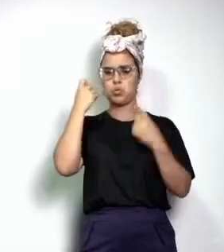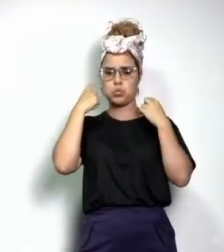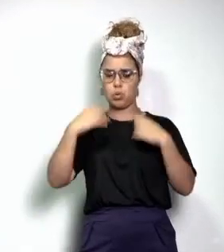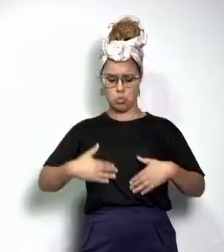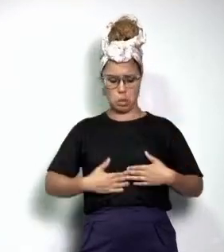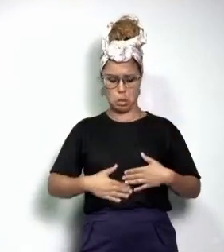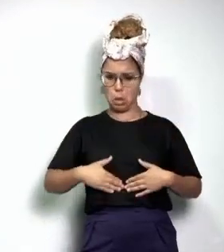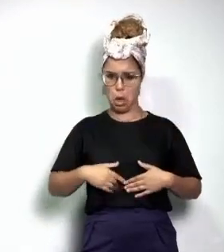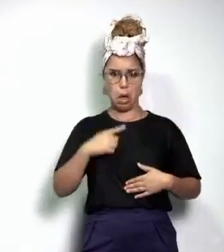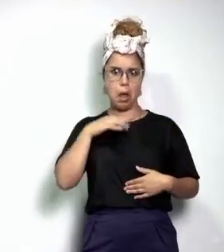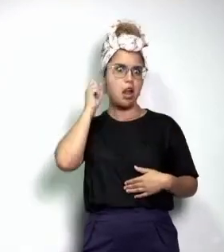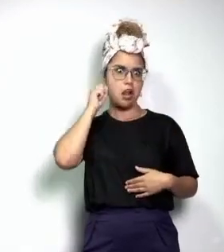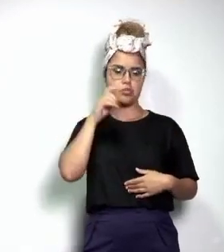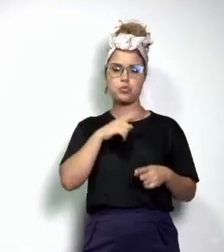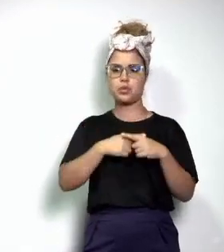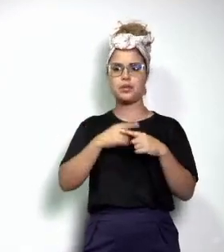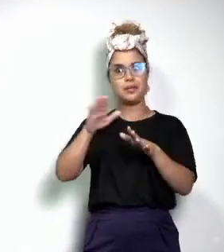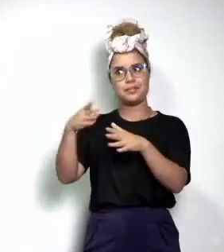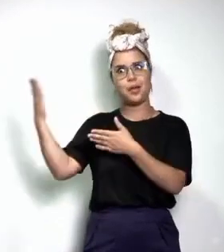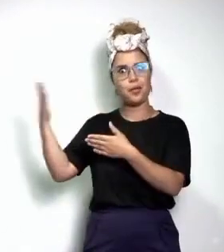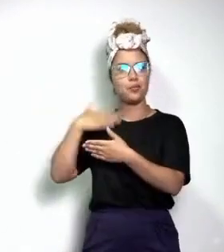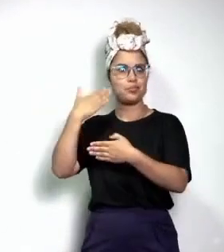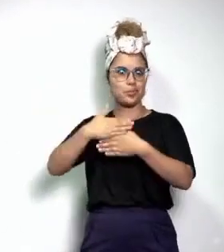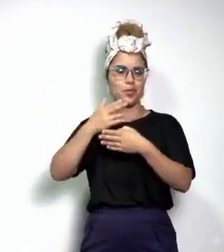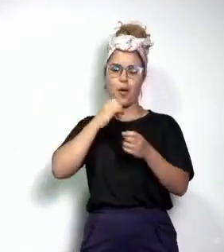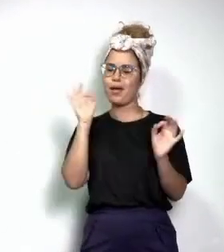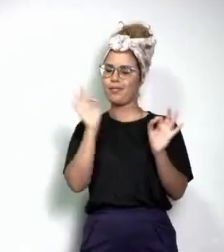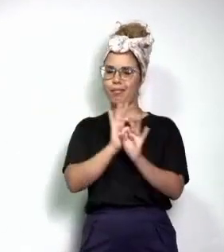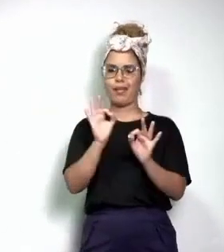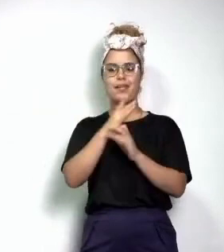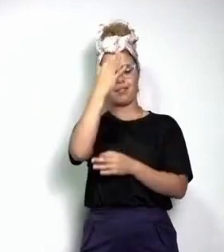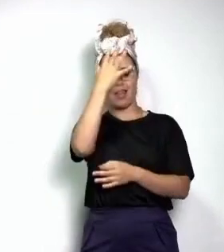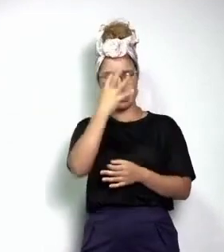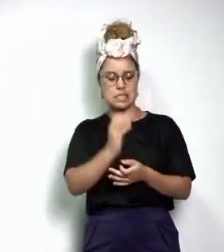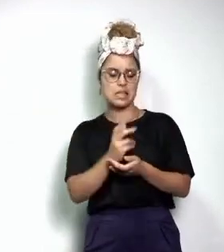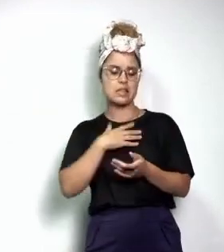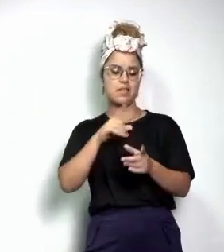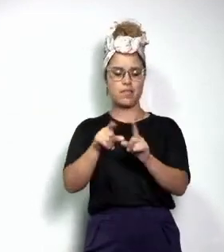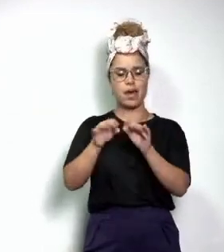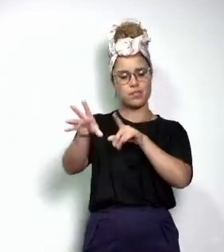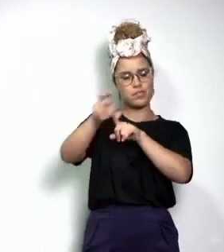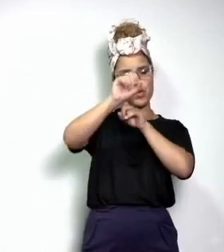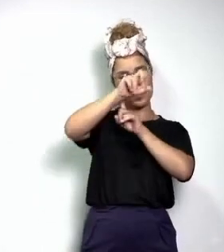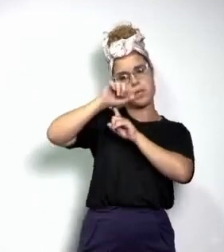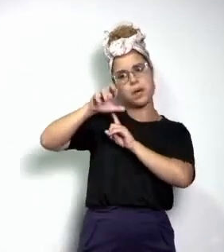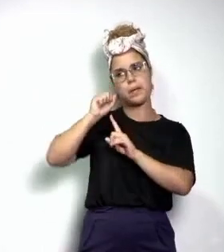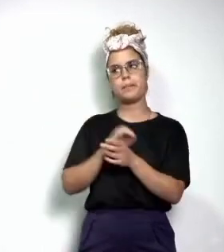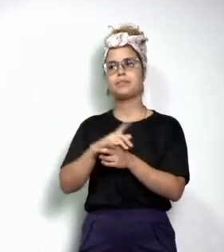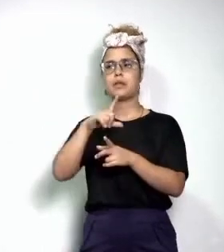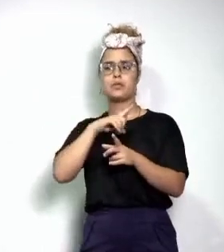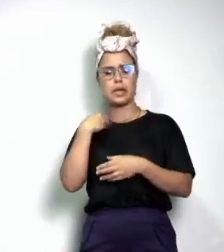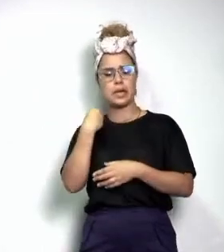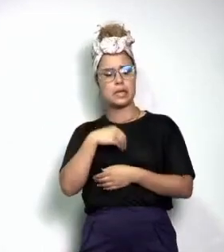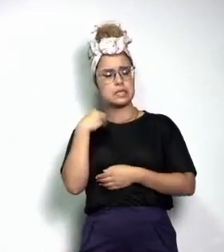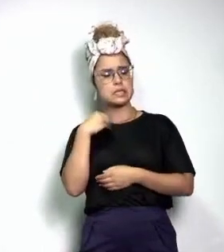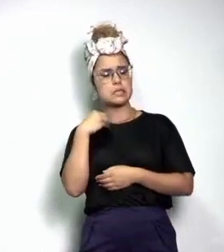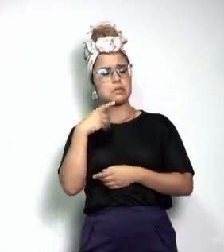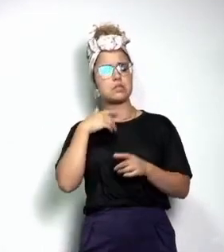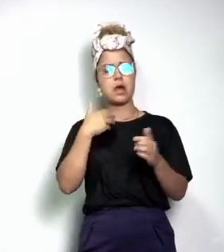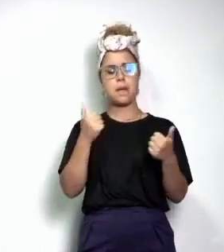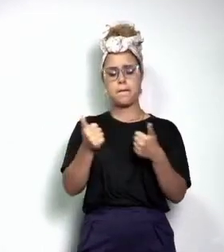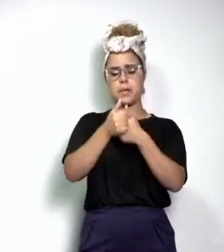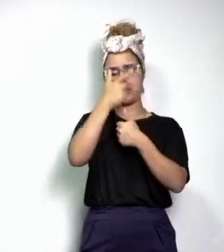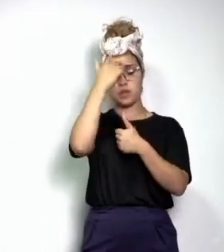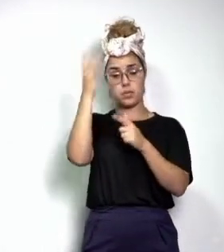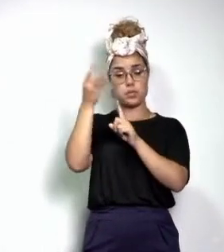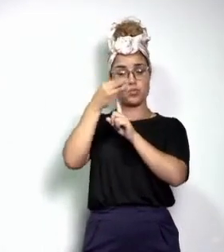daqui definitivamente é um barulho que ele vai conseguir captar. Então, quando a gente tem essas situações, por exemplo, a gente está próximo do ator,